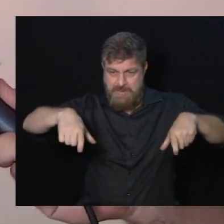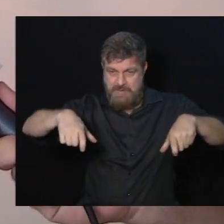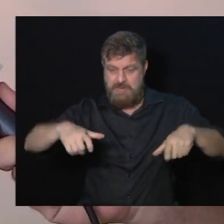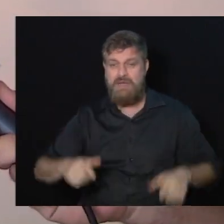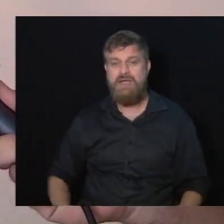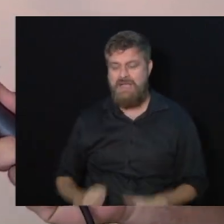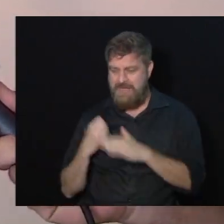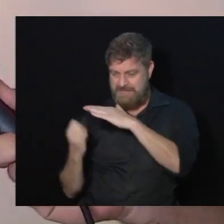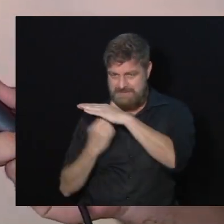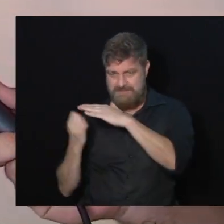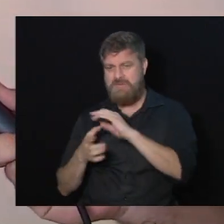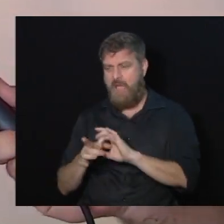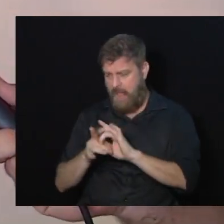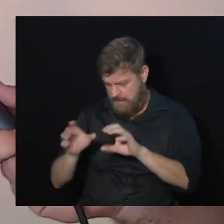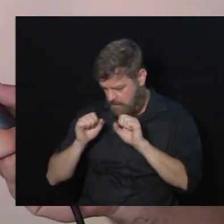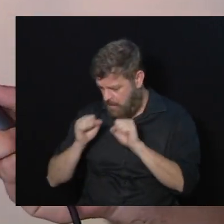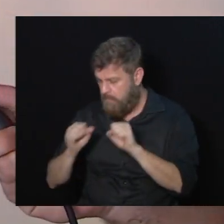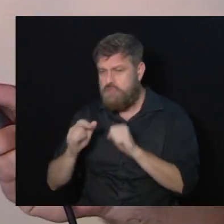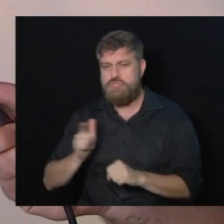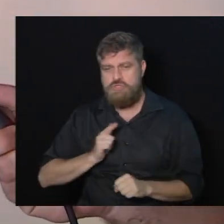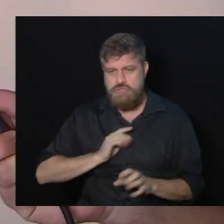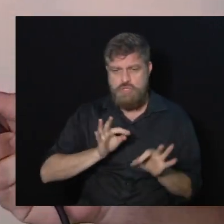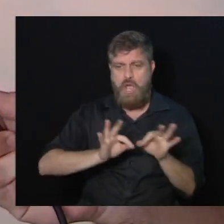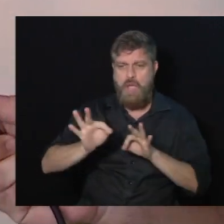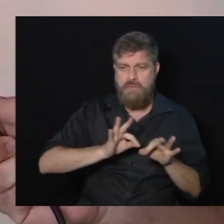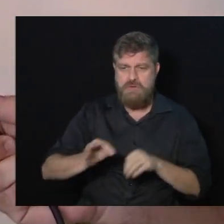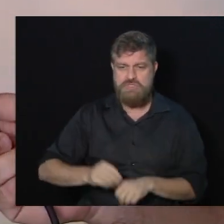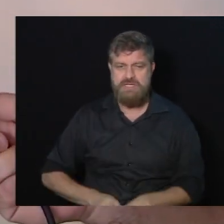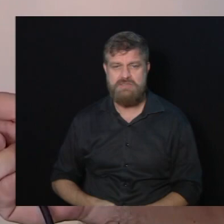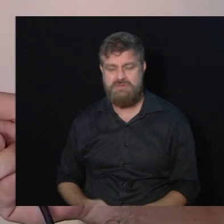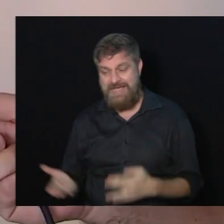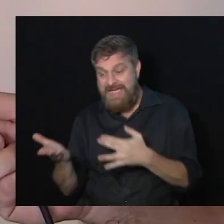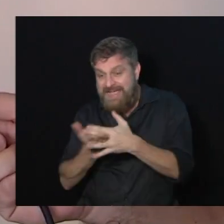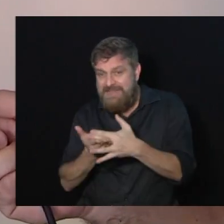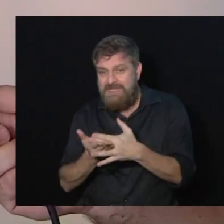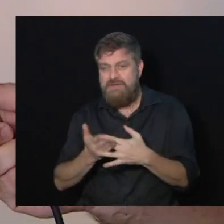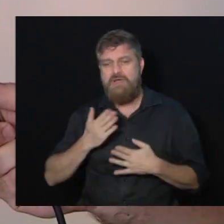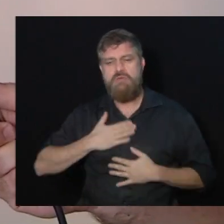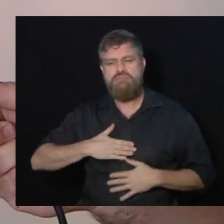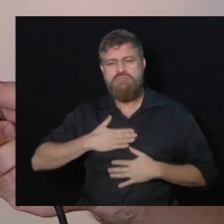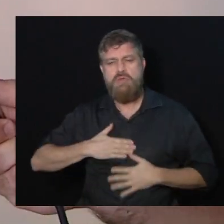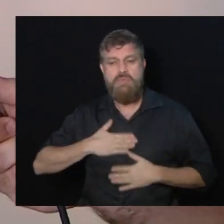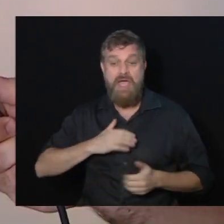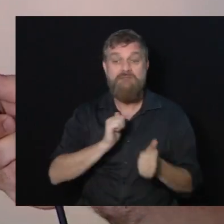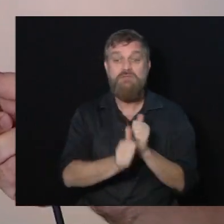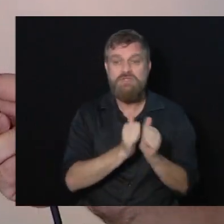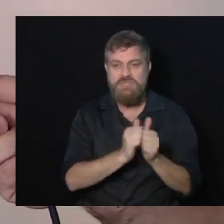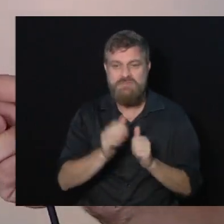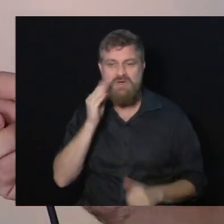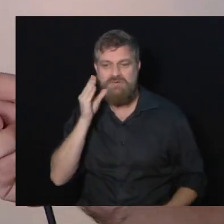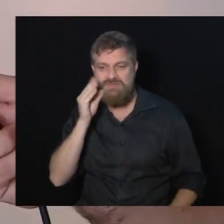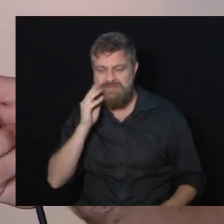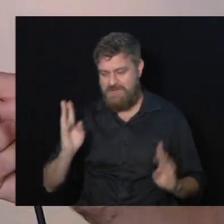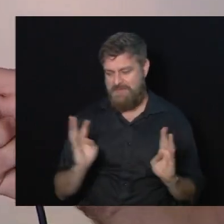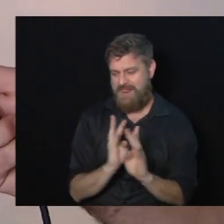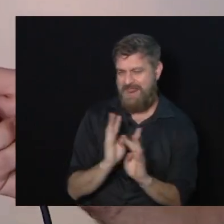as empresas viabilizavam esses projetos de entretenimento. E como os turnos,